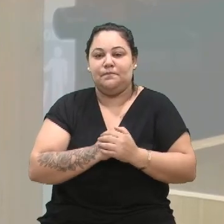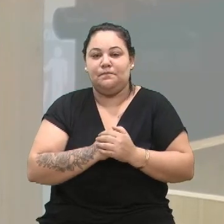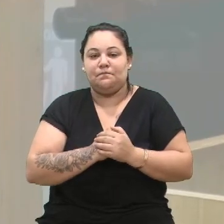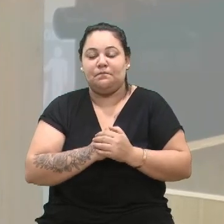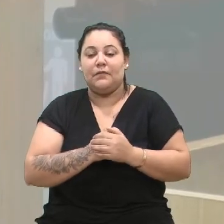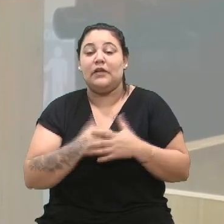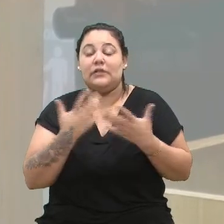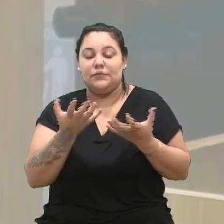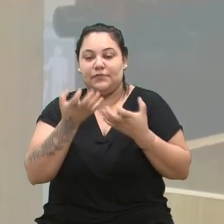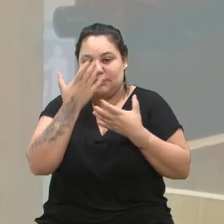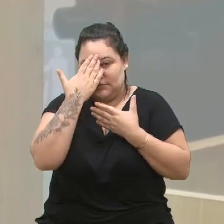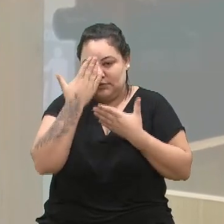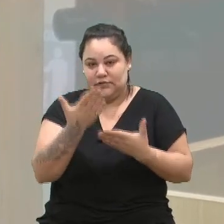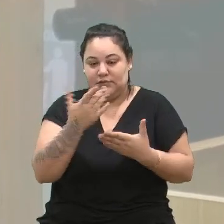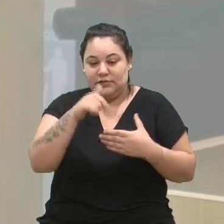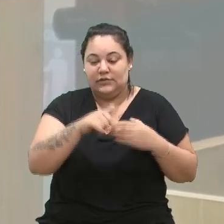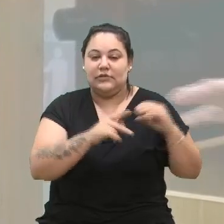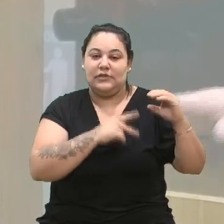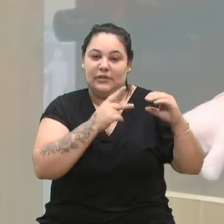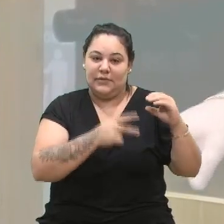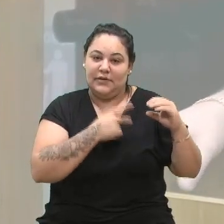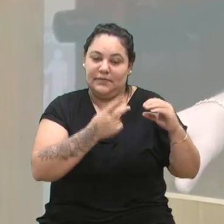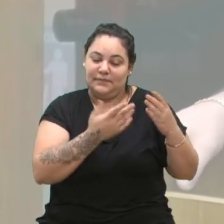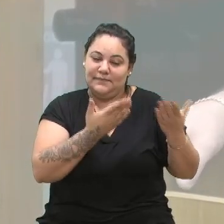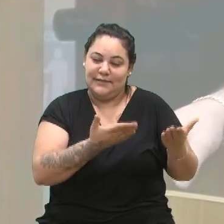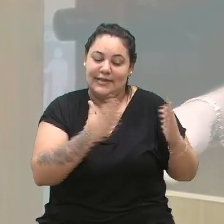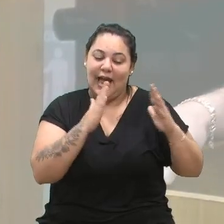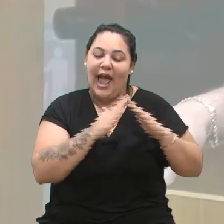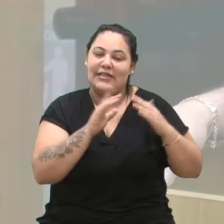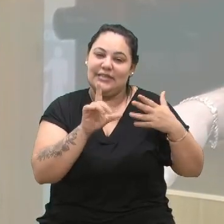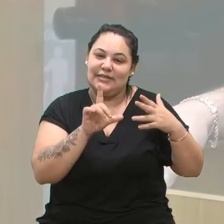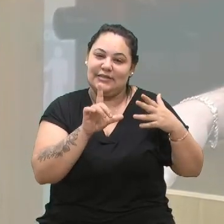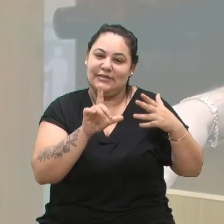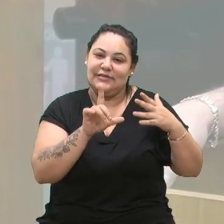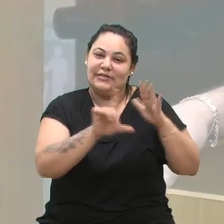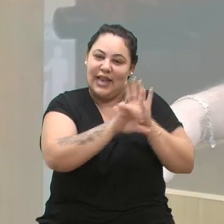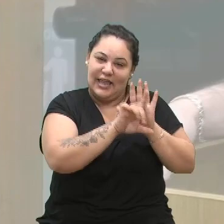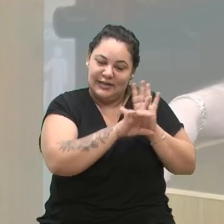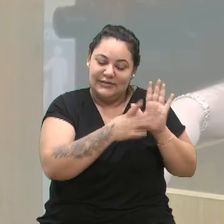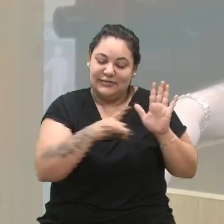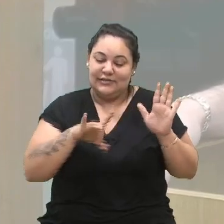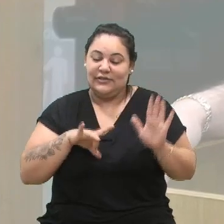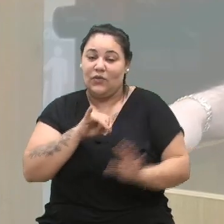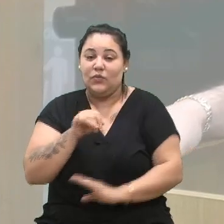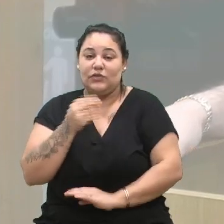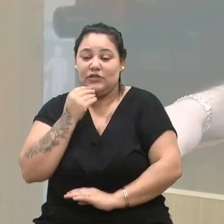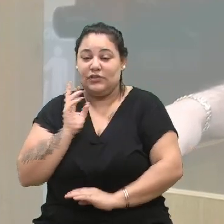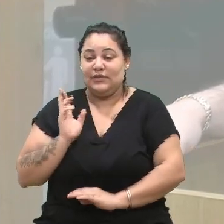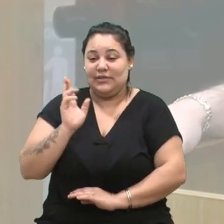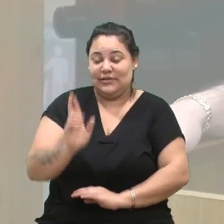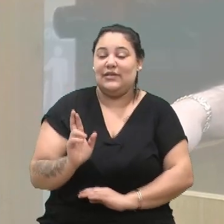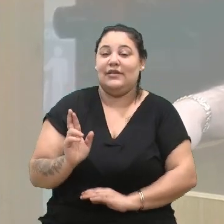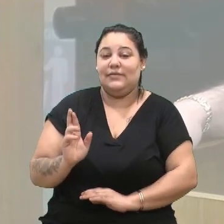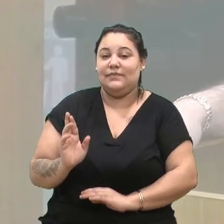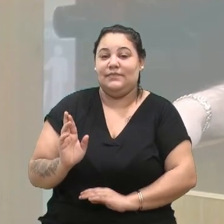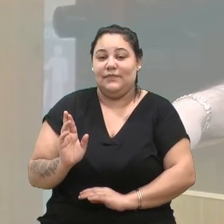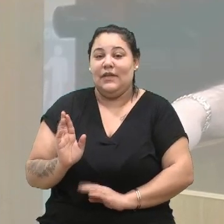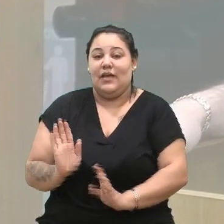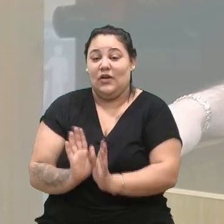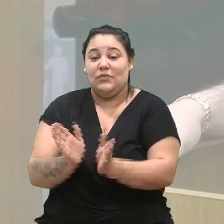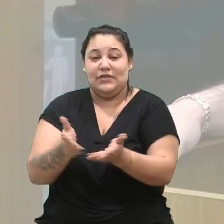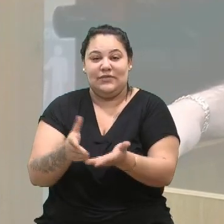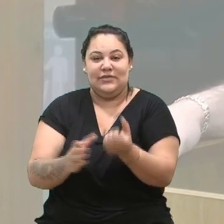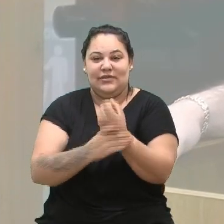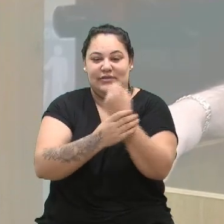Então, agradecer esta Casa Legislativa que nos deu a oportunidade de representar não somente a Comissão de Segurança Pública, né,